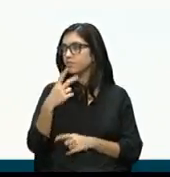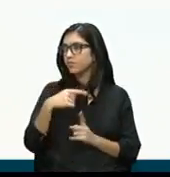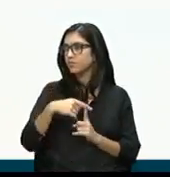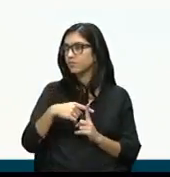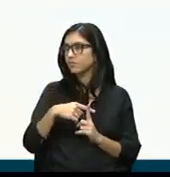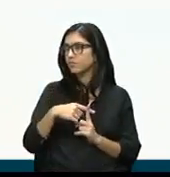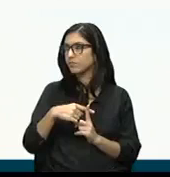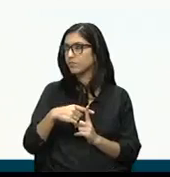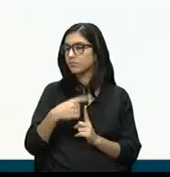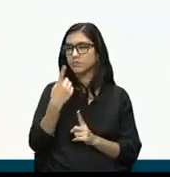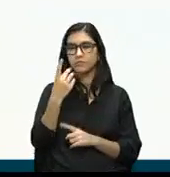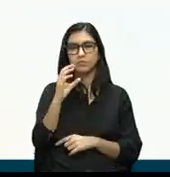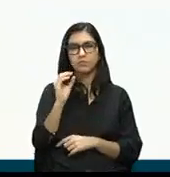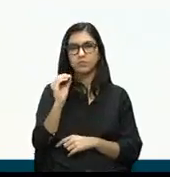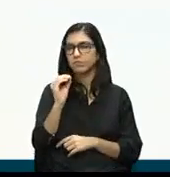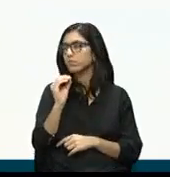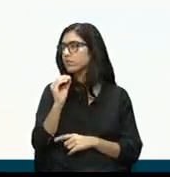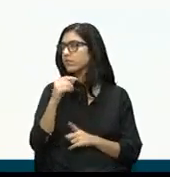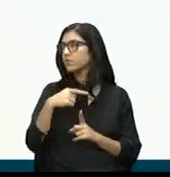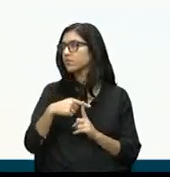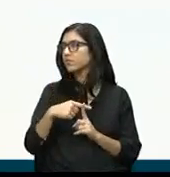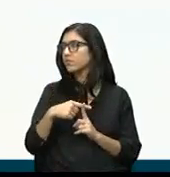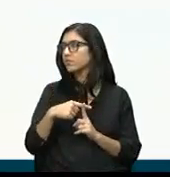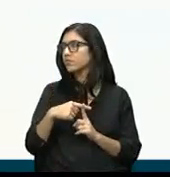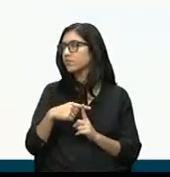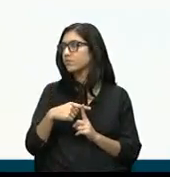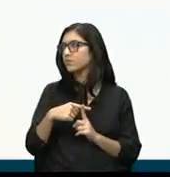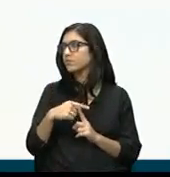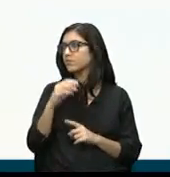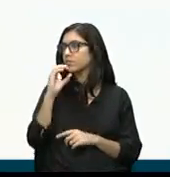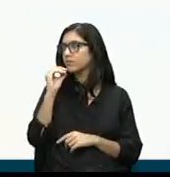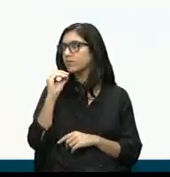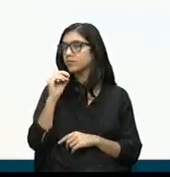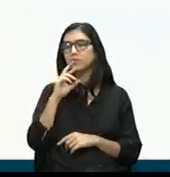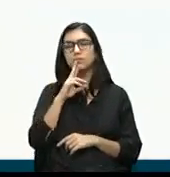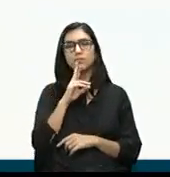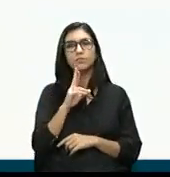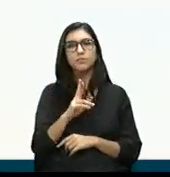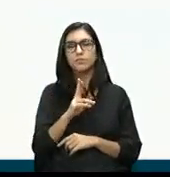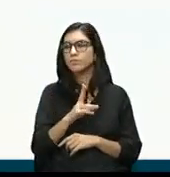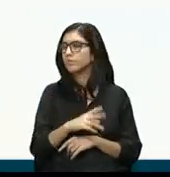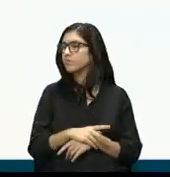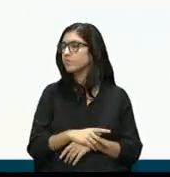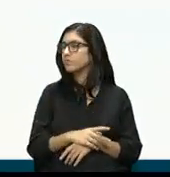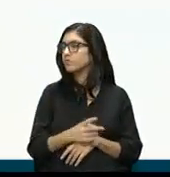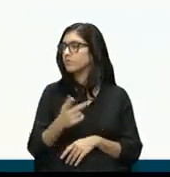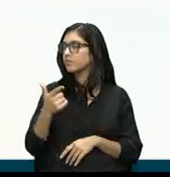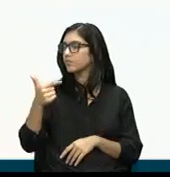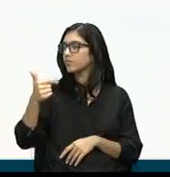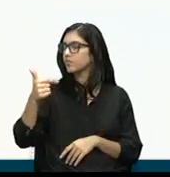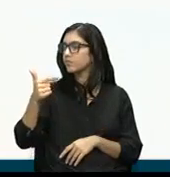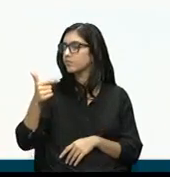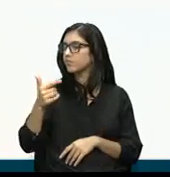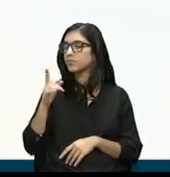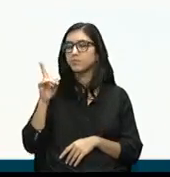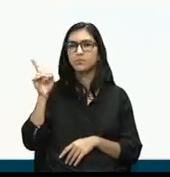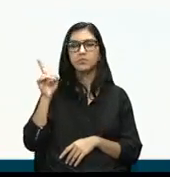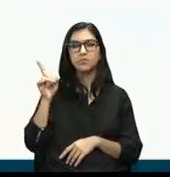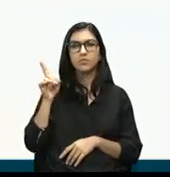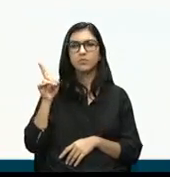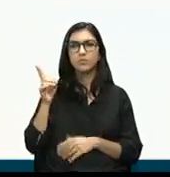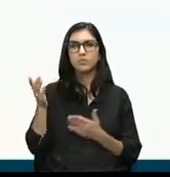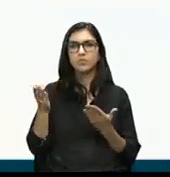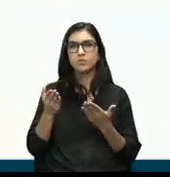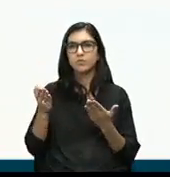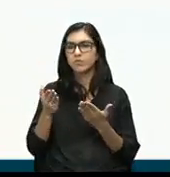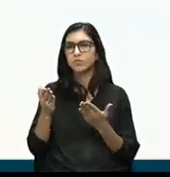mais 10 mais 0. Isso resulta em 12. Então, lá naquela